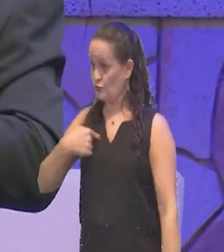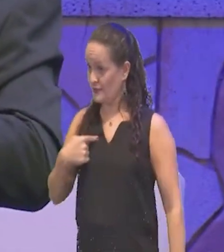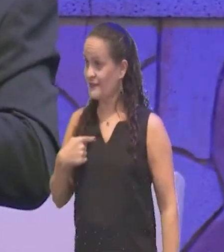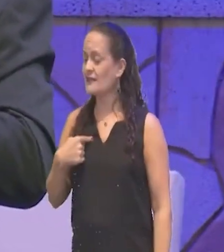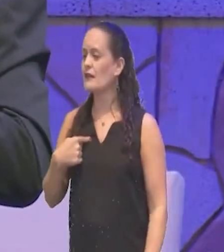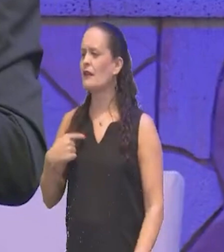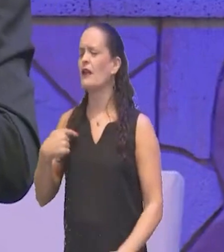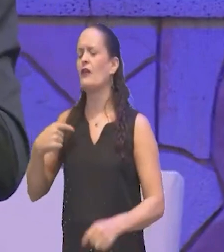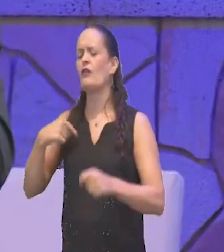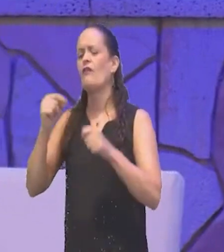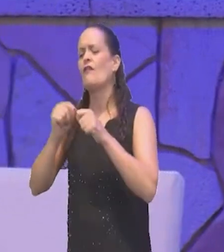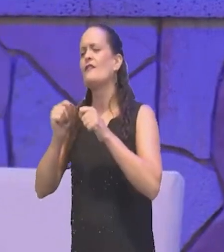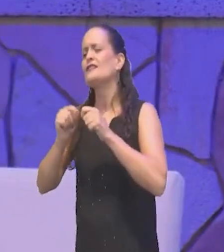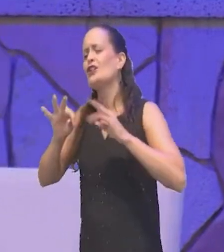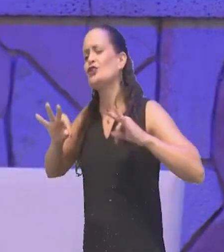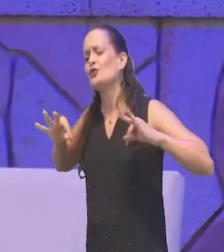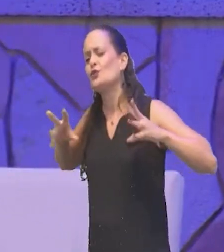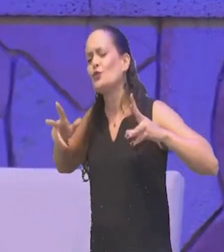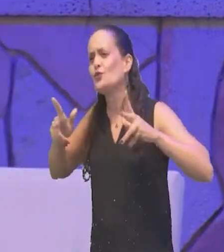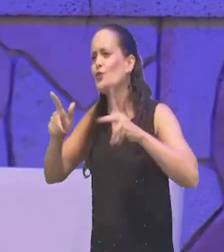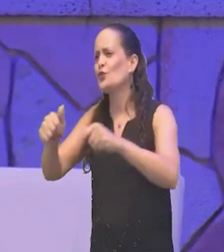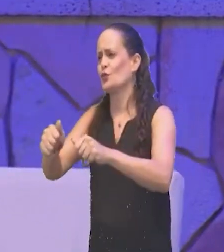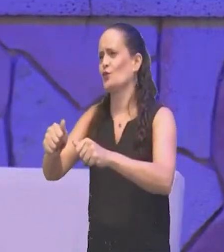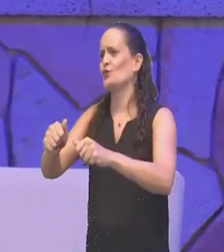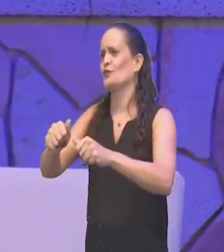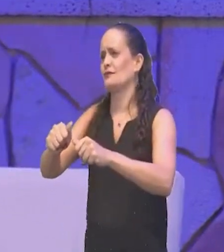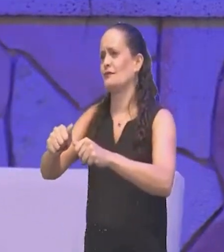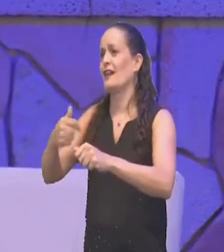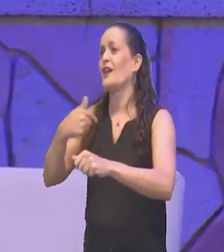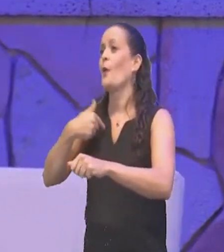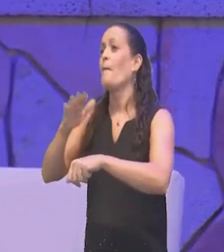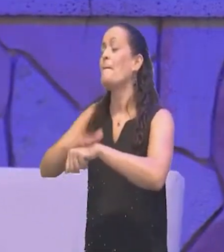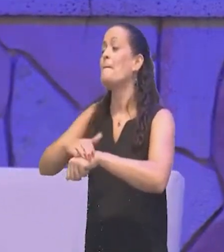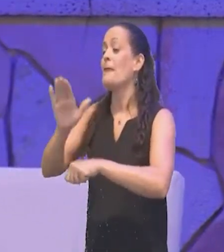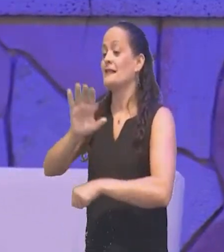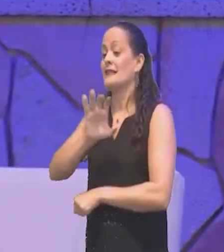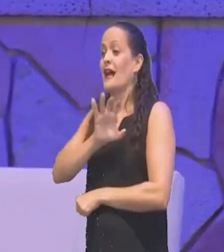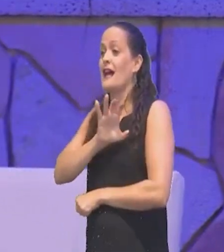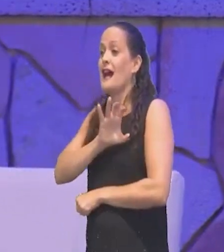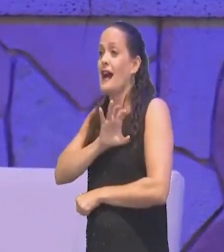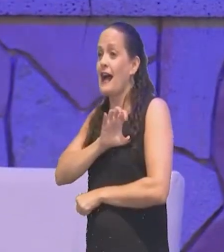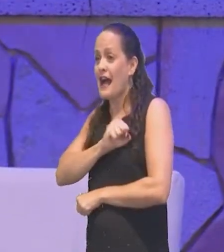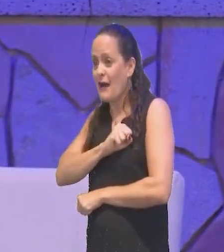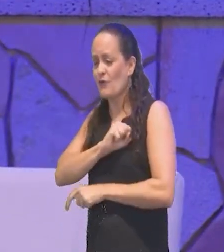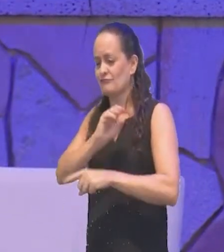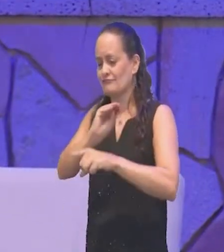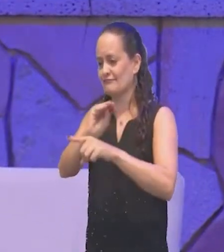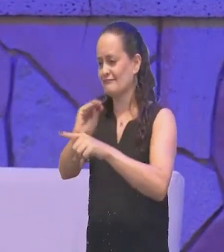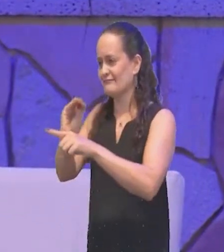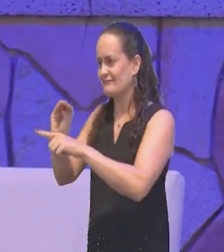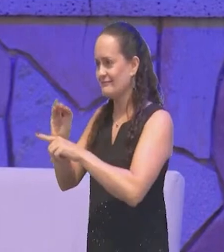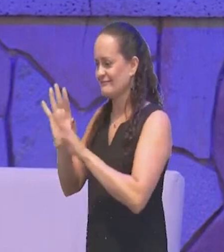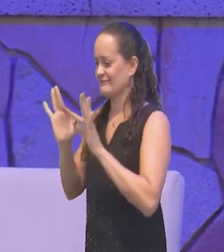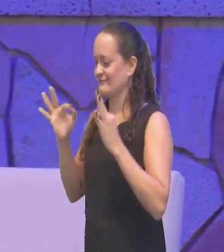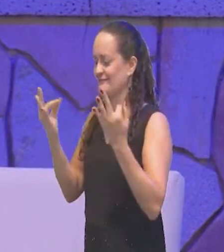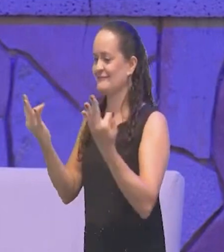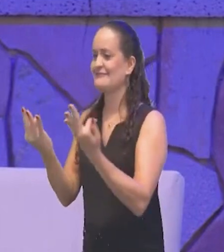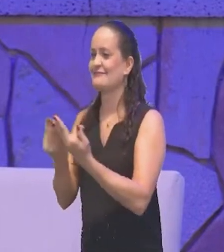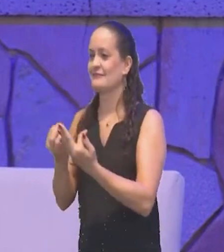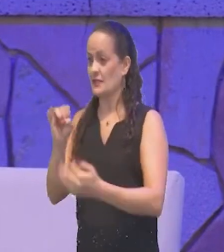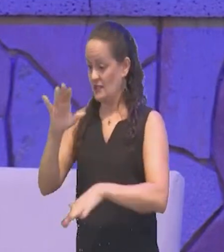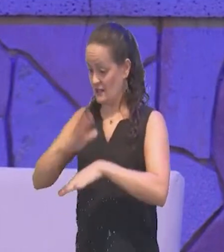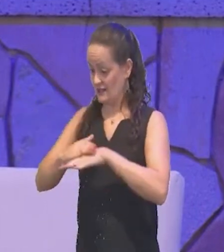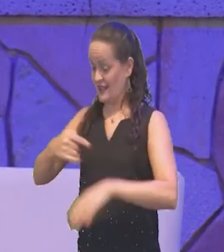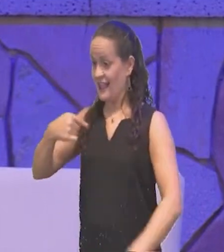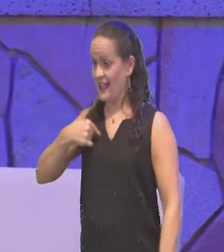farei tudo. Se depender de mim, eu serei mais amável com as pessoas da minha casa. Se depender de mim,